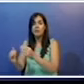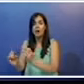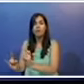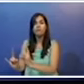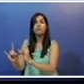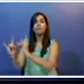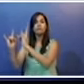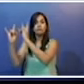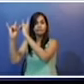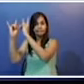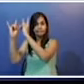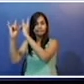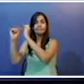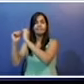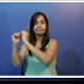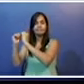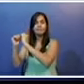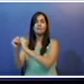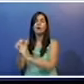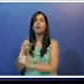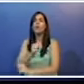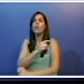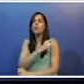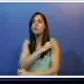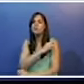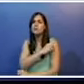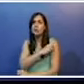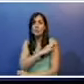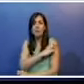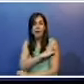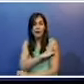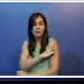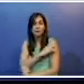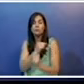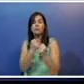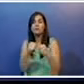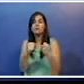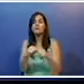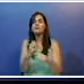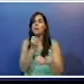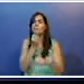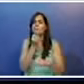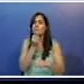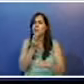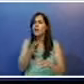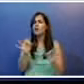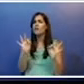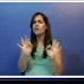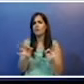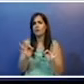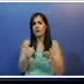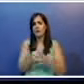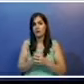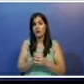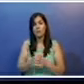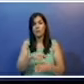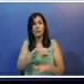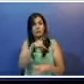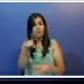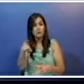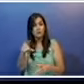do edifício. O ensino médio deverá ser muito bem feito para consolidar os